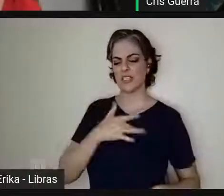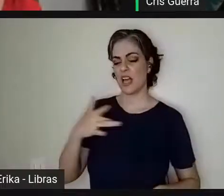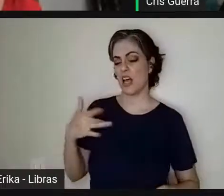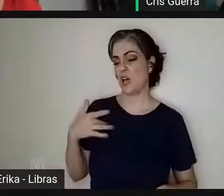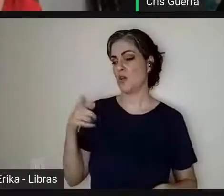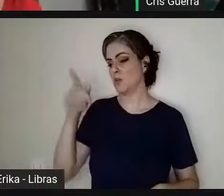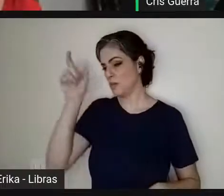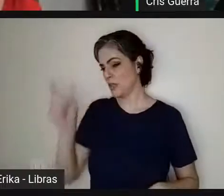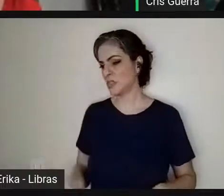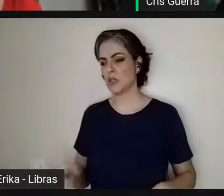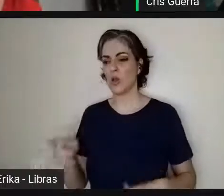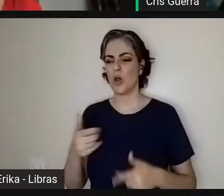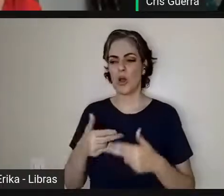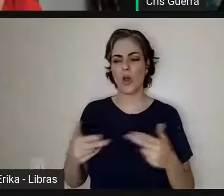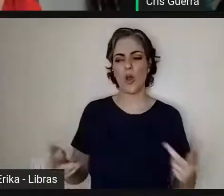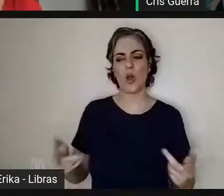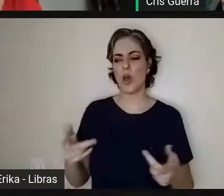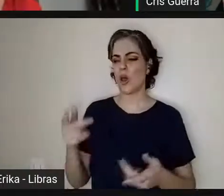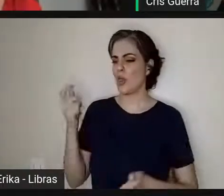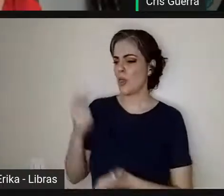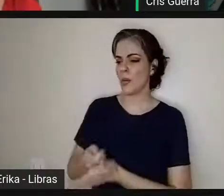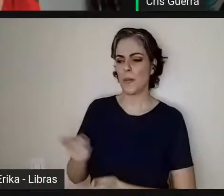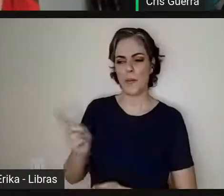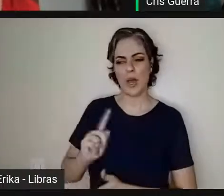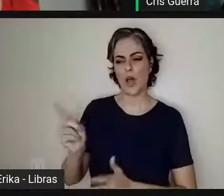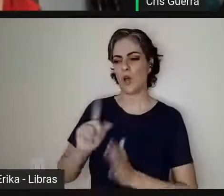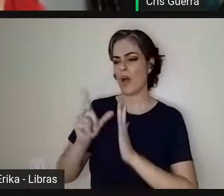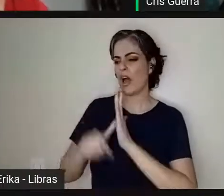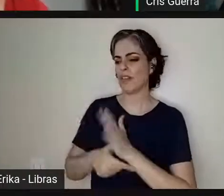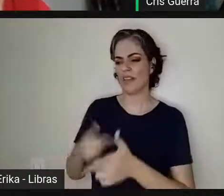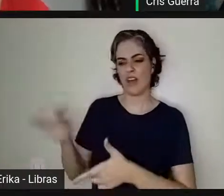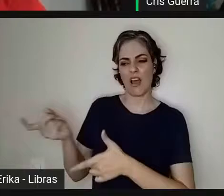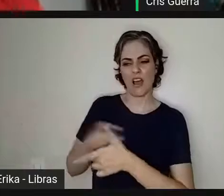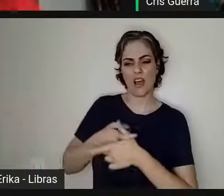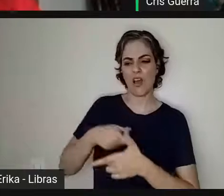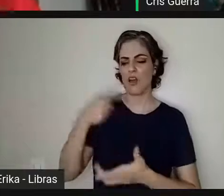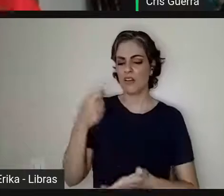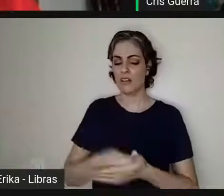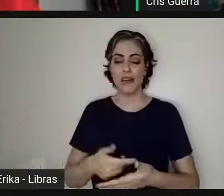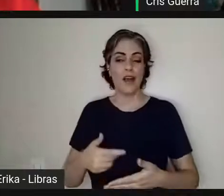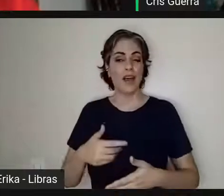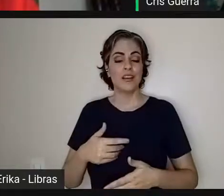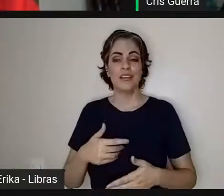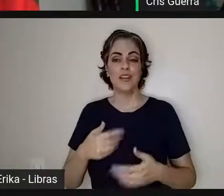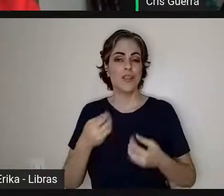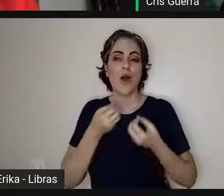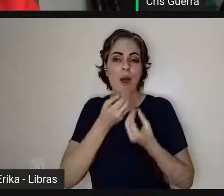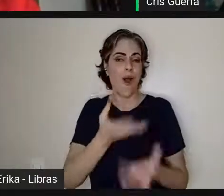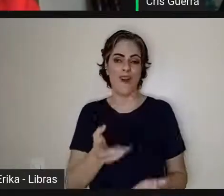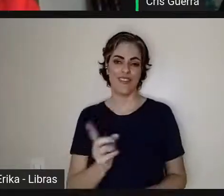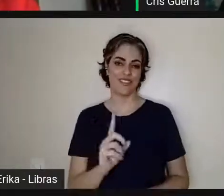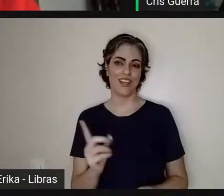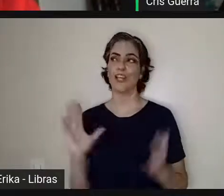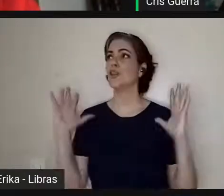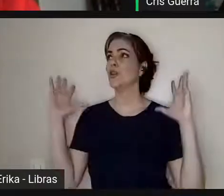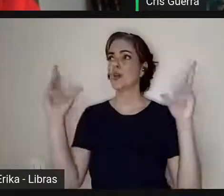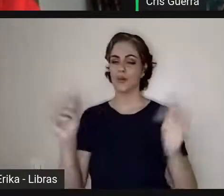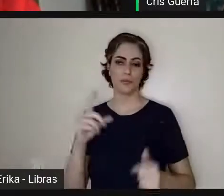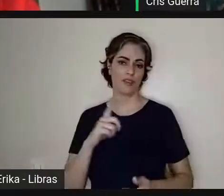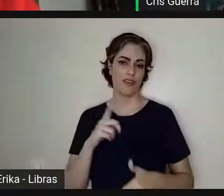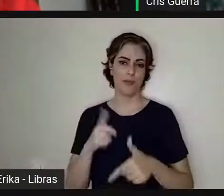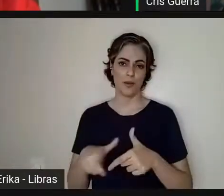pessoa, ou a conta que você não pagou, o excesso de boletos que está chegando. Ou seja, todo mundo tem isso, né? Eu lembro